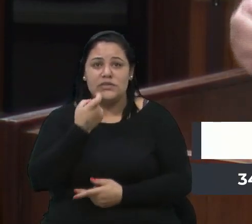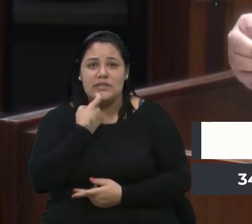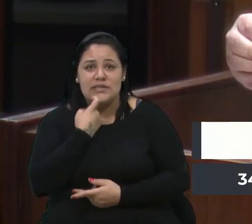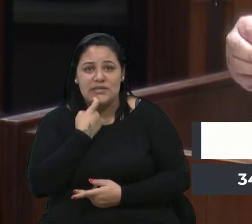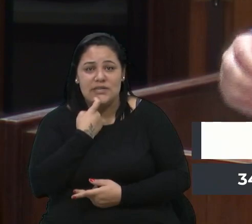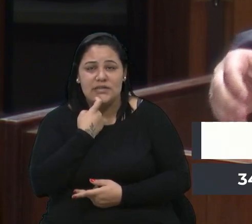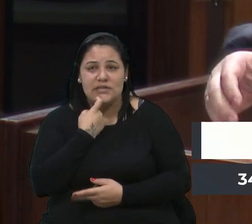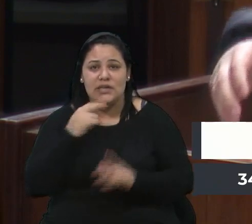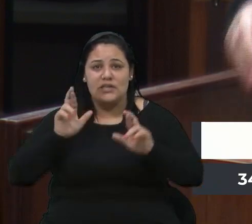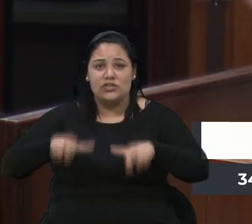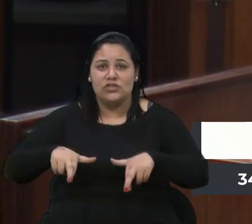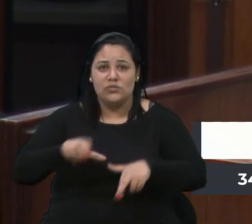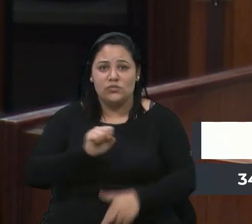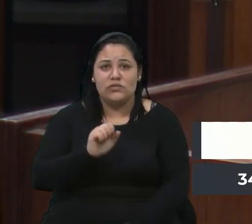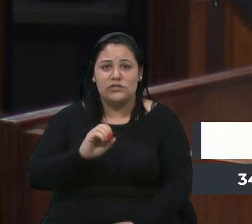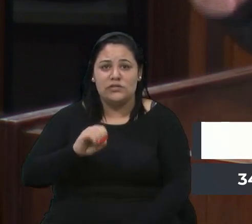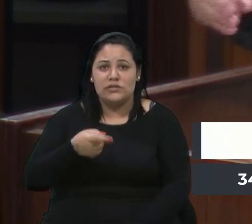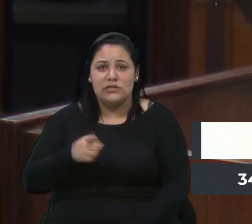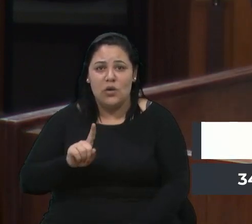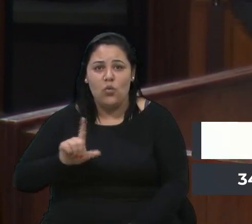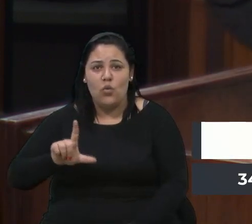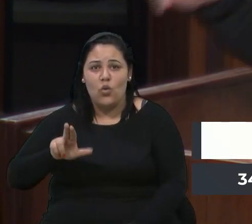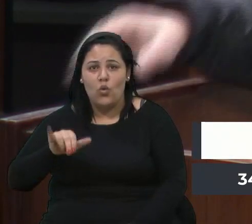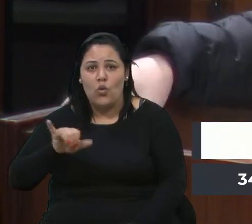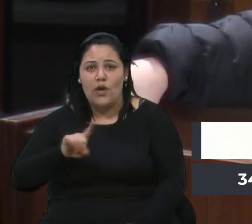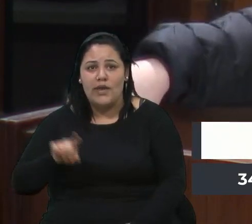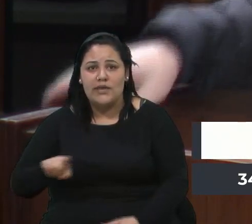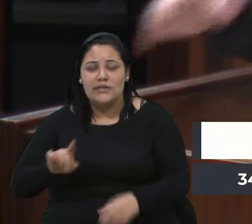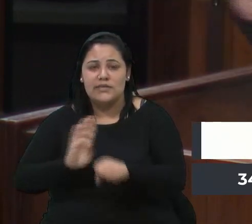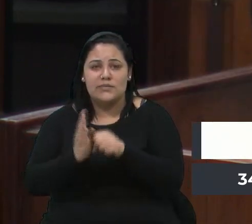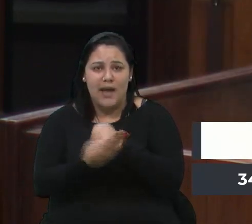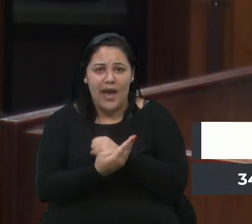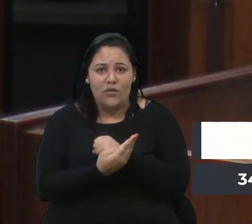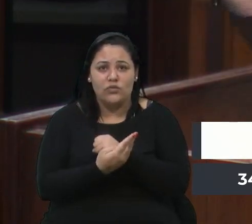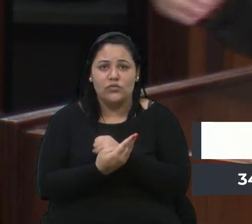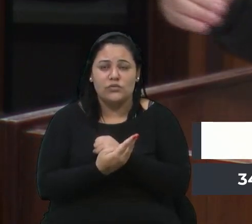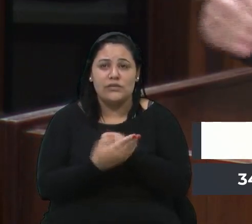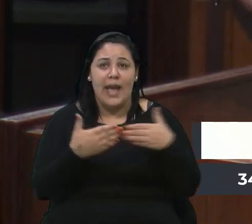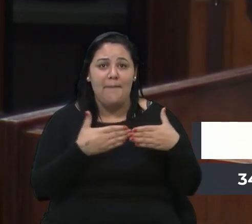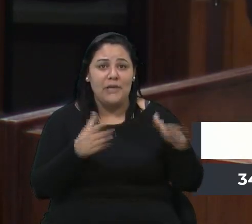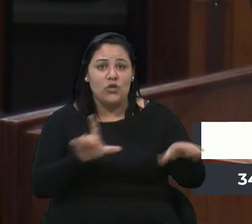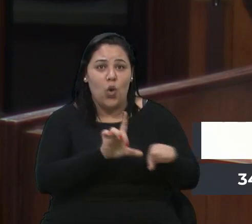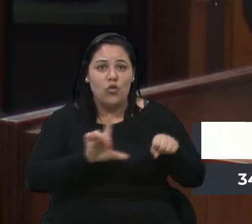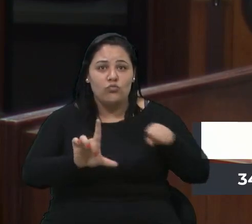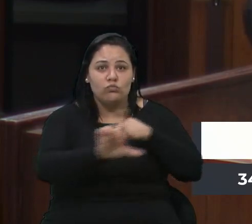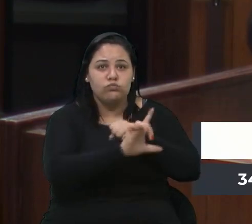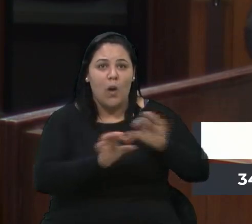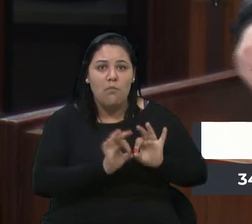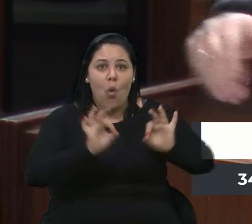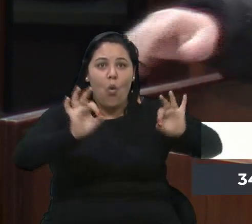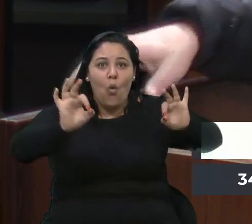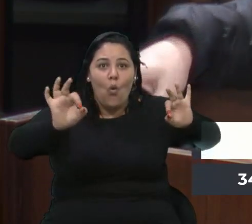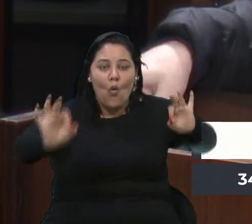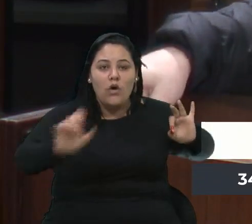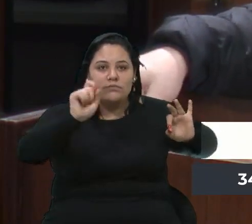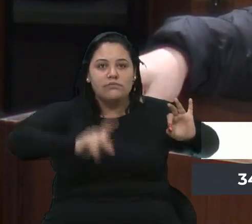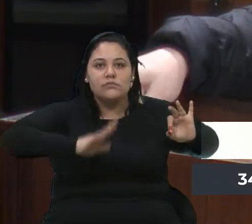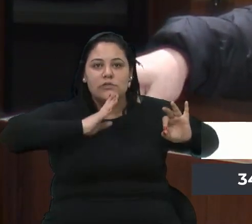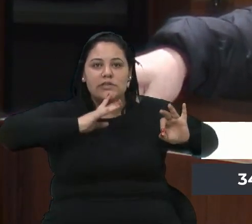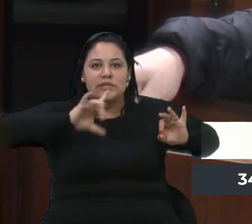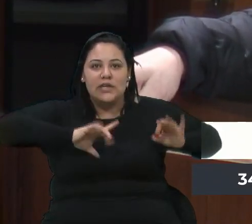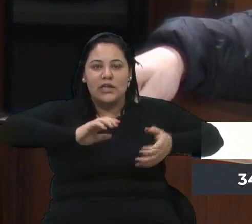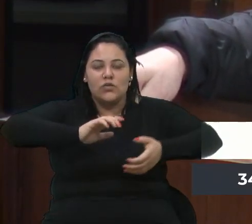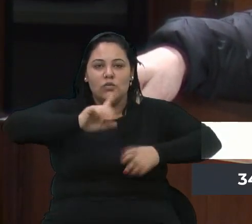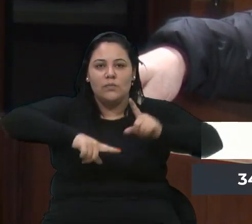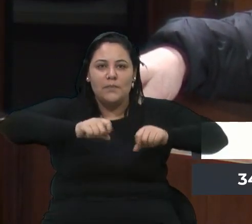São Luís, está abrindo um loteamento imenso na frente, atrás da igreja, quem conhece lá, tem o supermercado Adreaça, atrás da igreja do